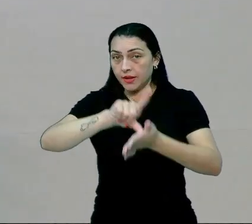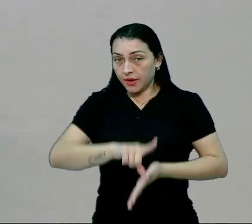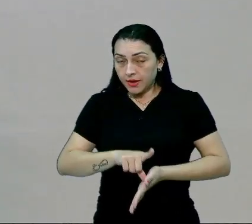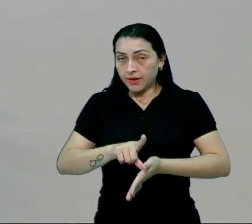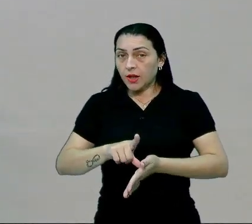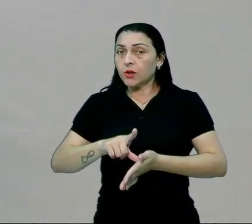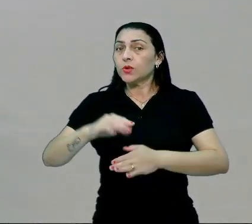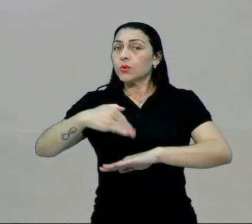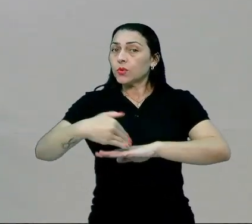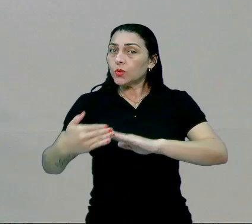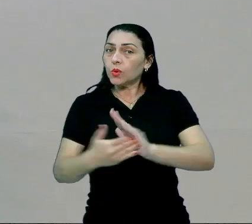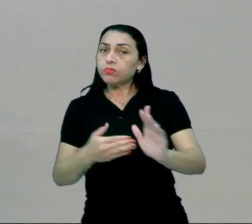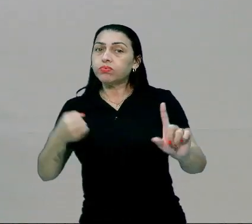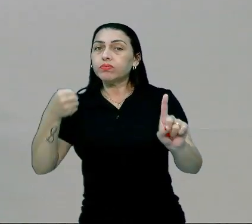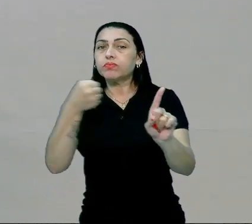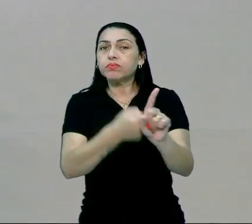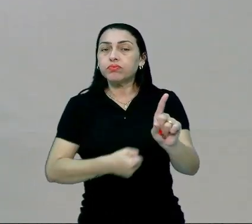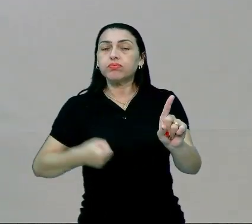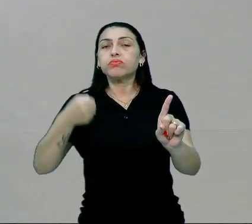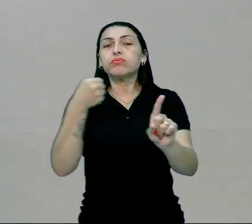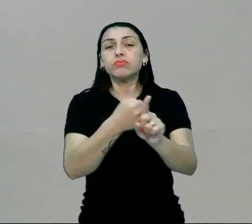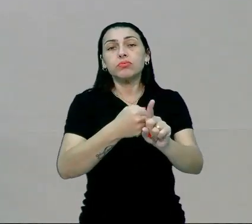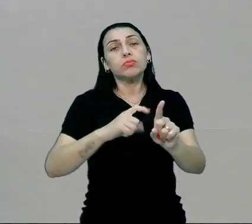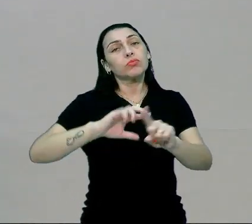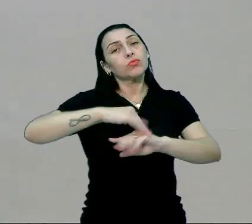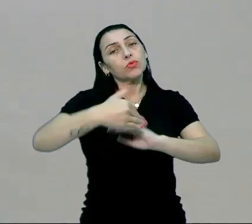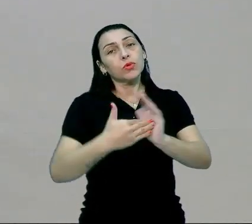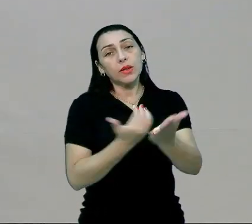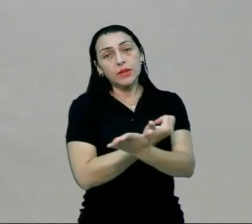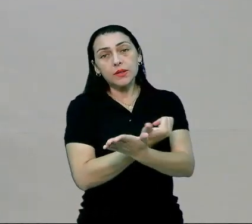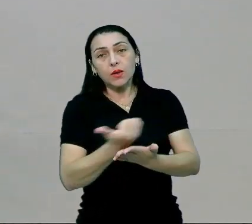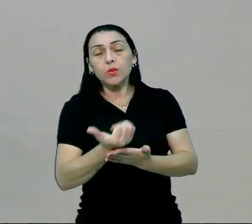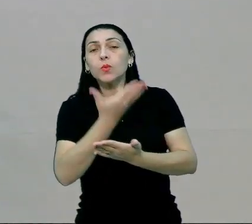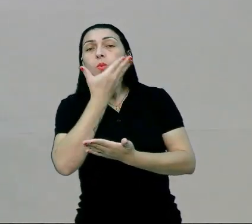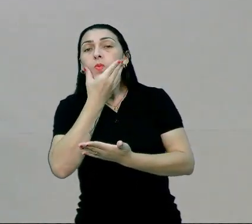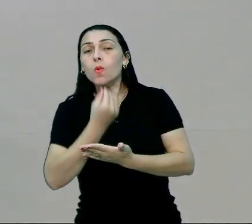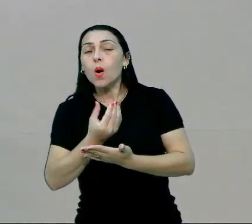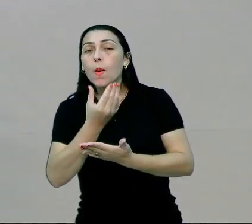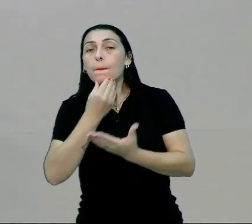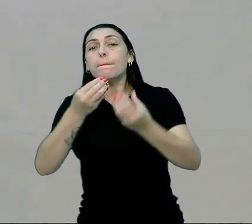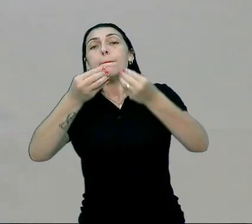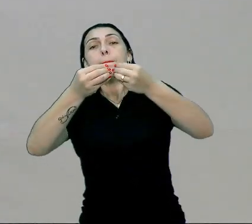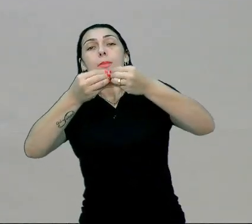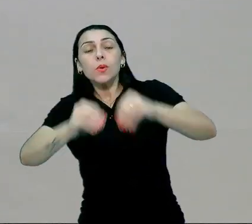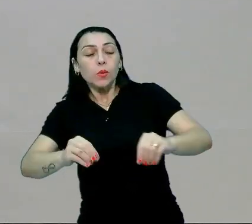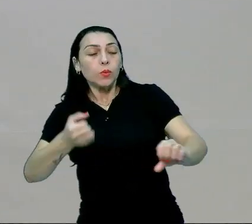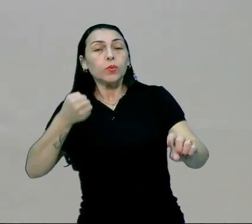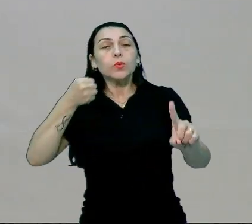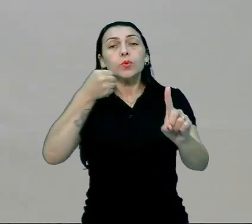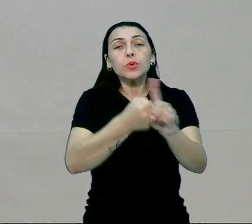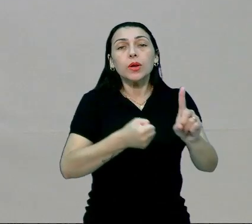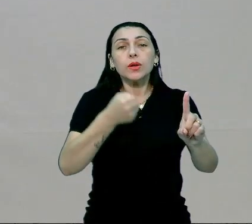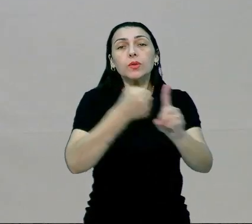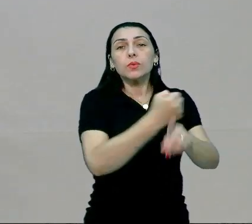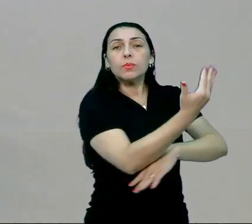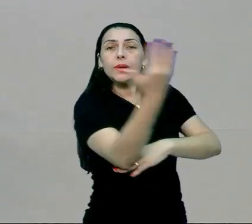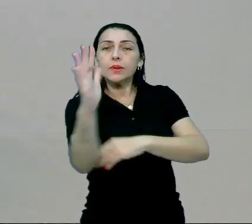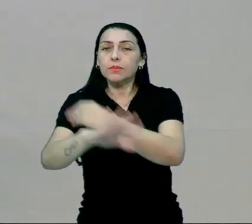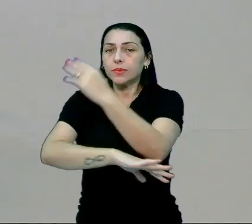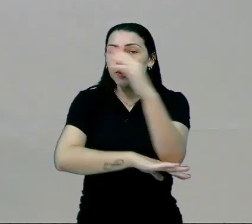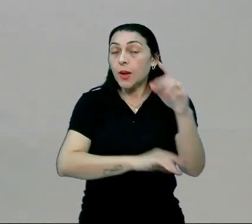anteriormente, todo impacto, toda ação do homem causará um impacto no meio